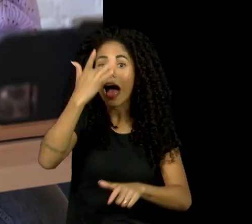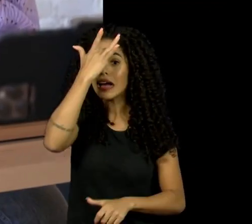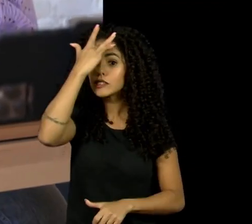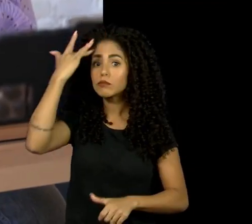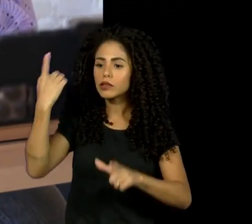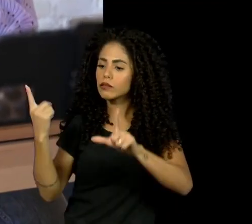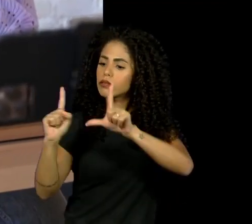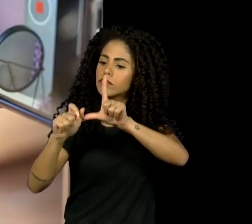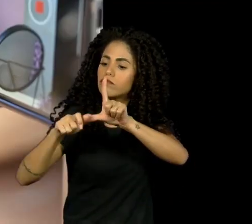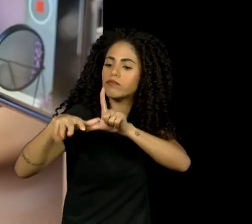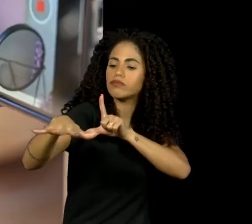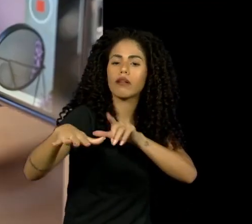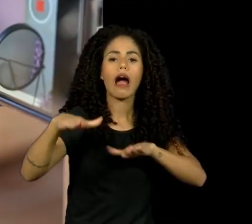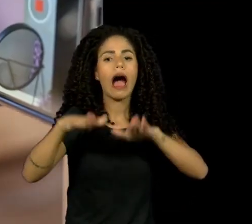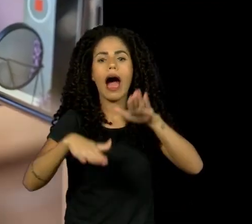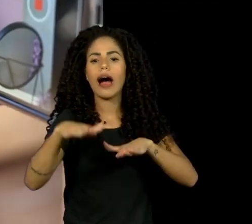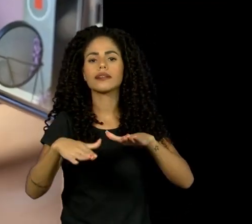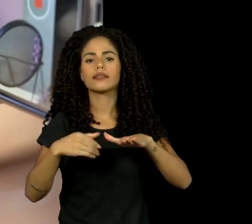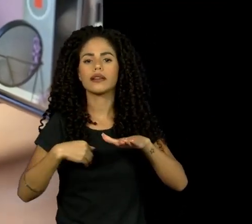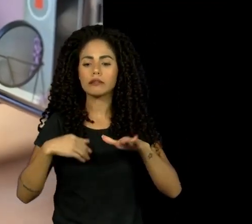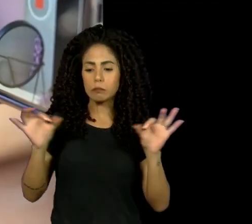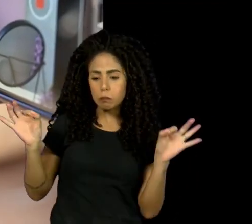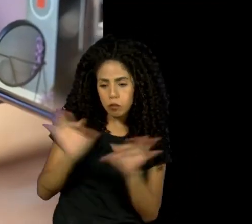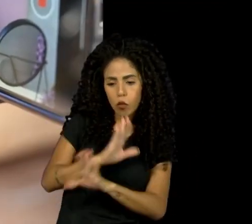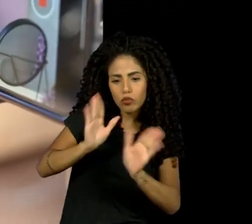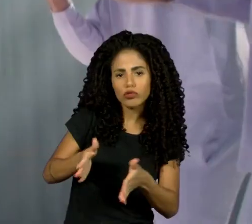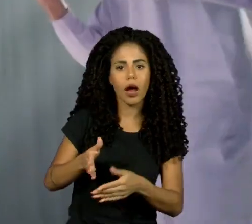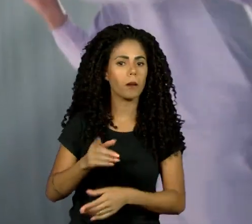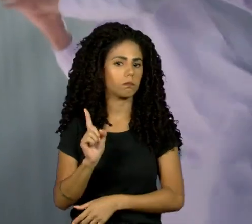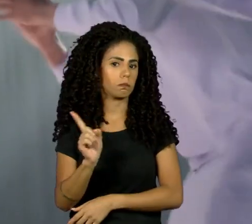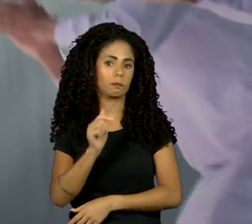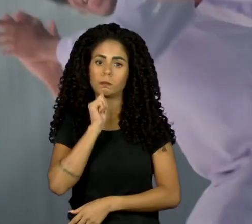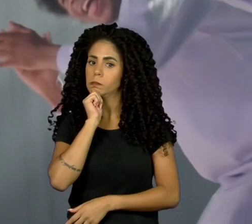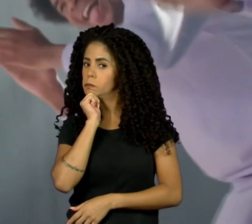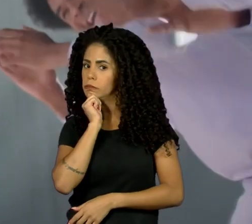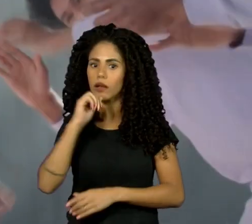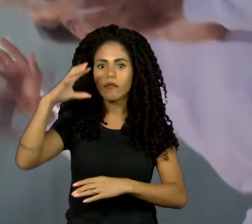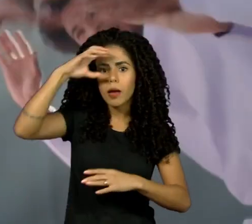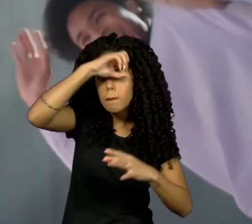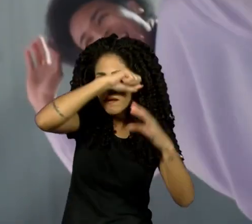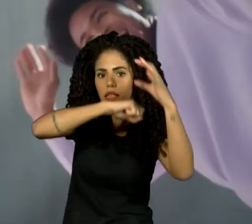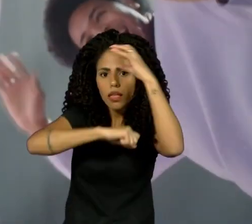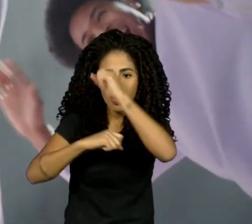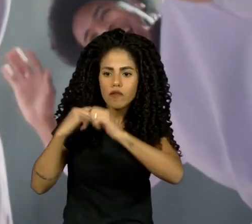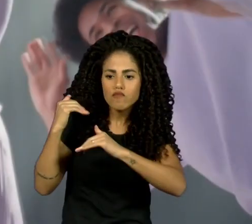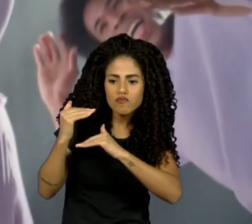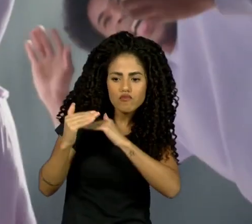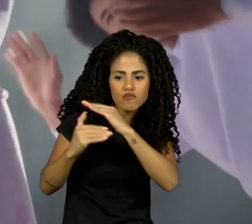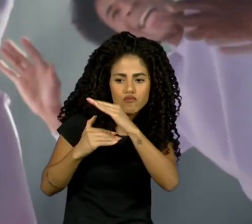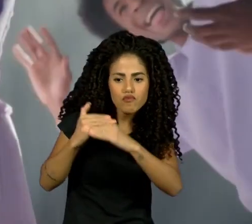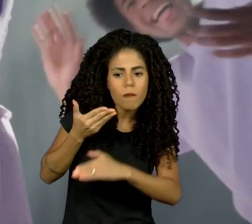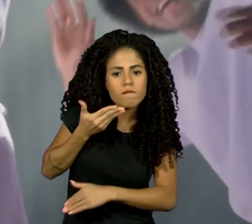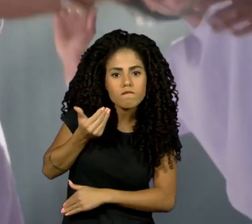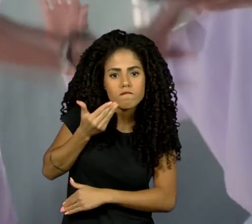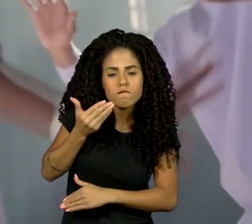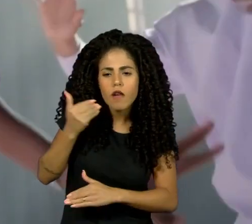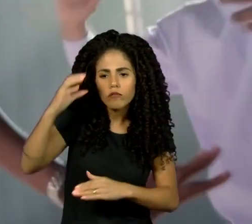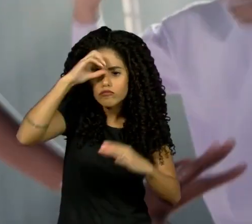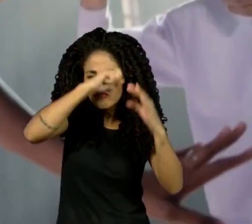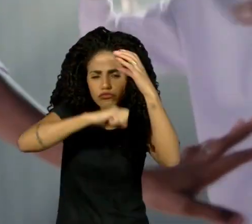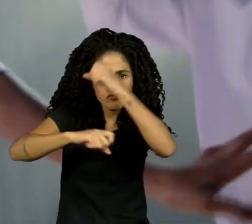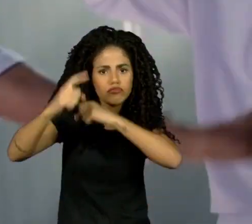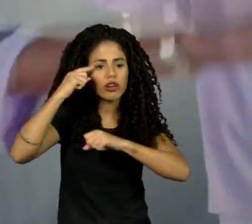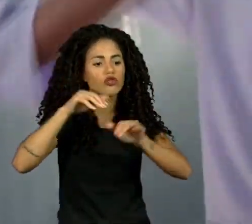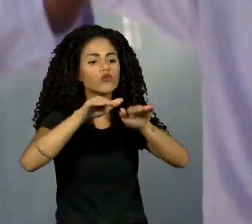influenciadores, às vezes não nasciam prontos, né? Não tem esse acesso a essa capacitação tão fácil, né? Então, a gente provoca as marcas, as